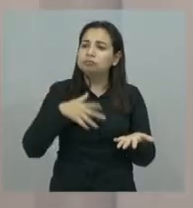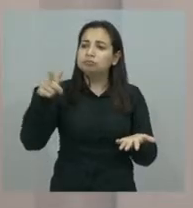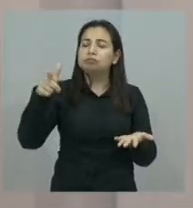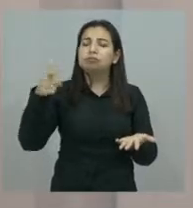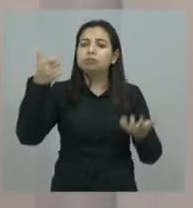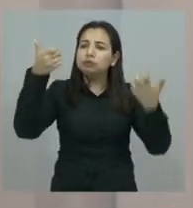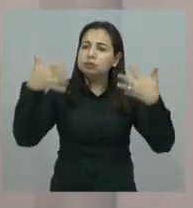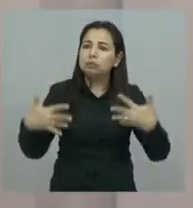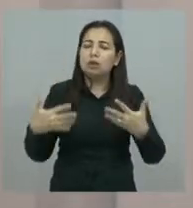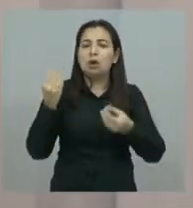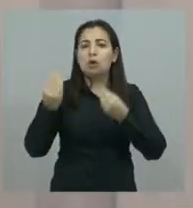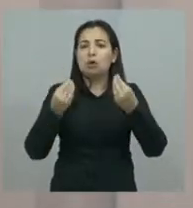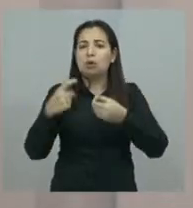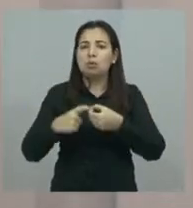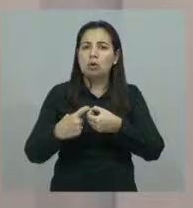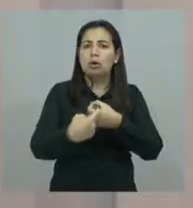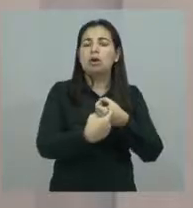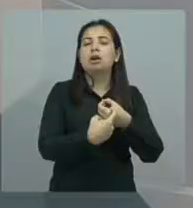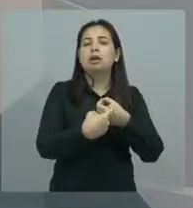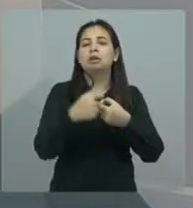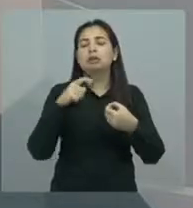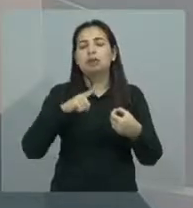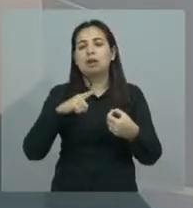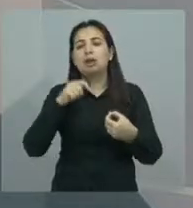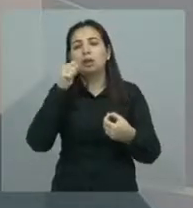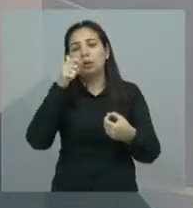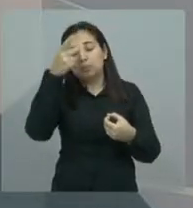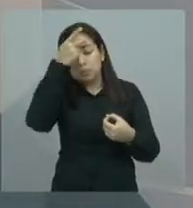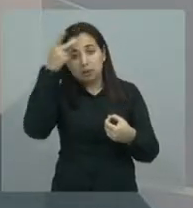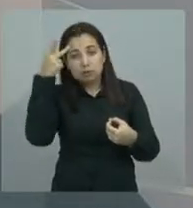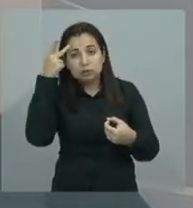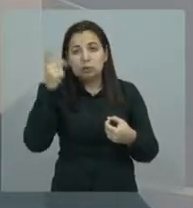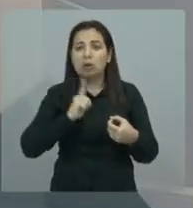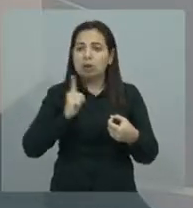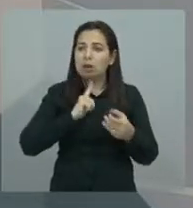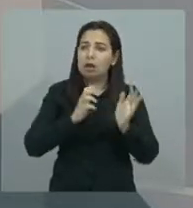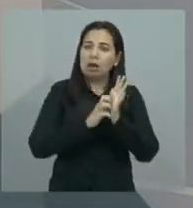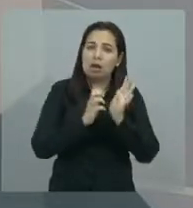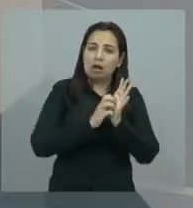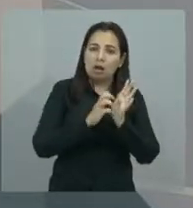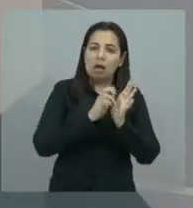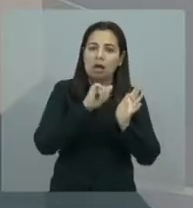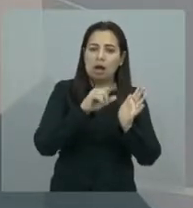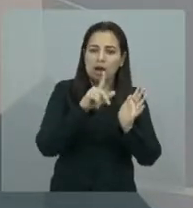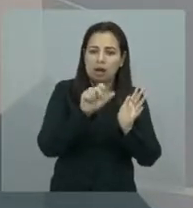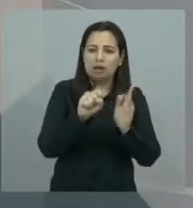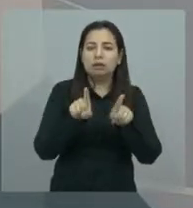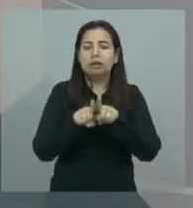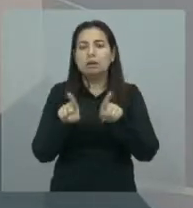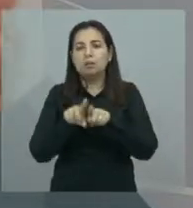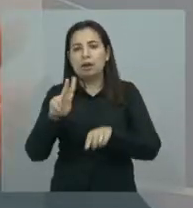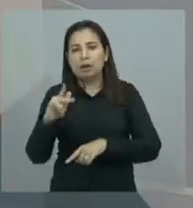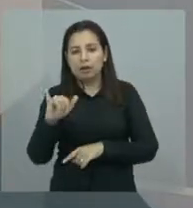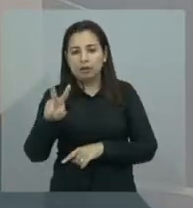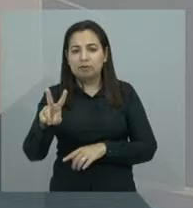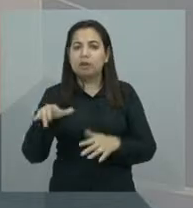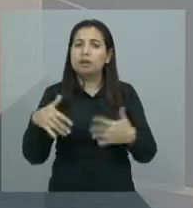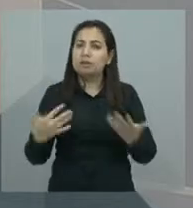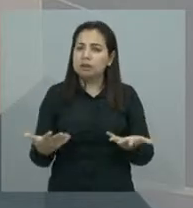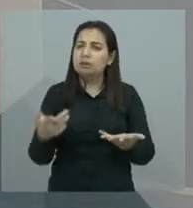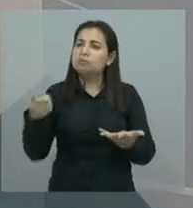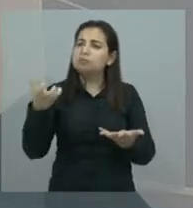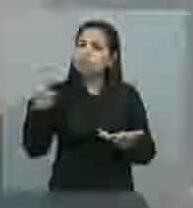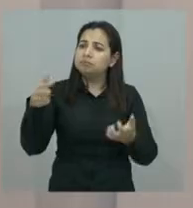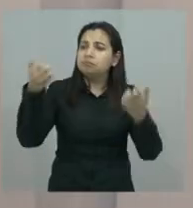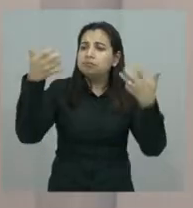essa rede nacional de pessoas vivendo com HIV/AIDS, que eu sinceramente desconhecia, mas eu gostaria que você